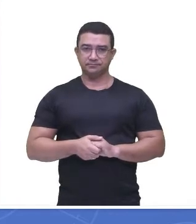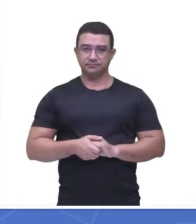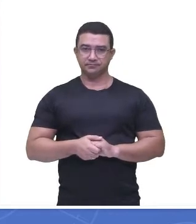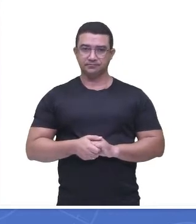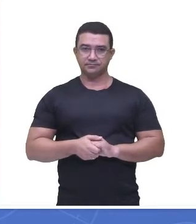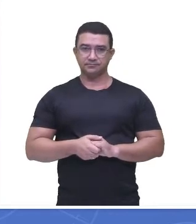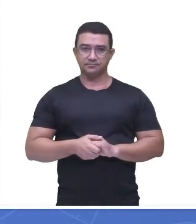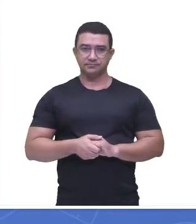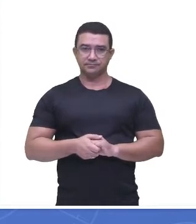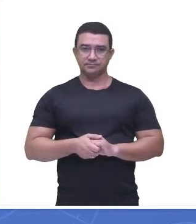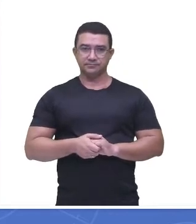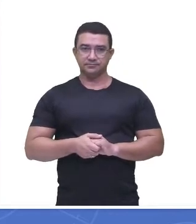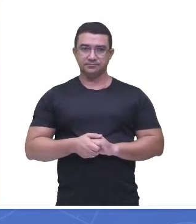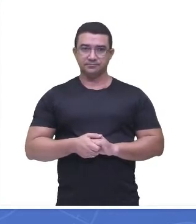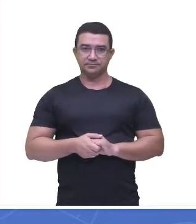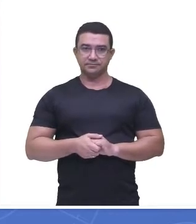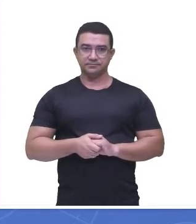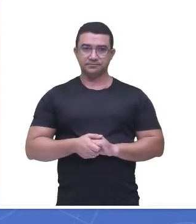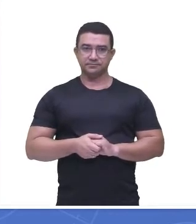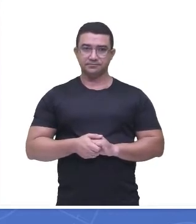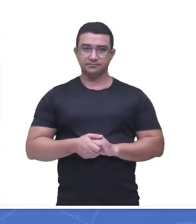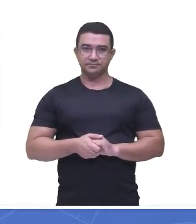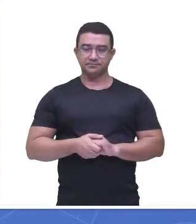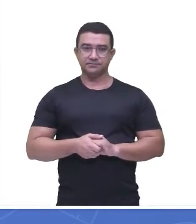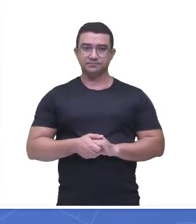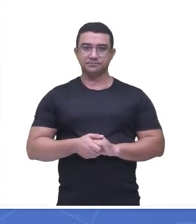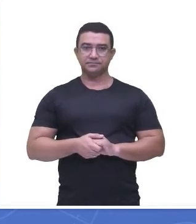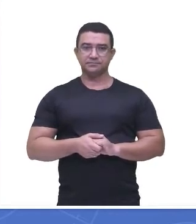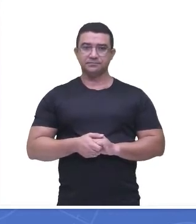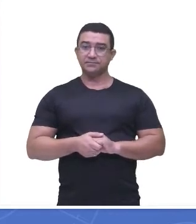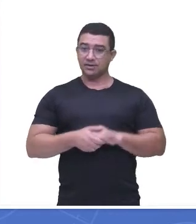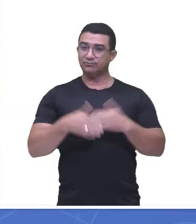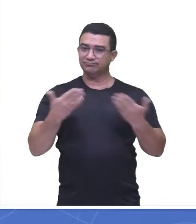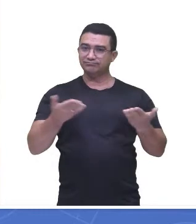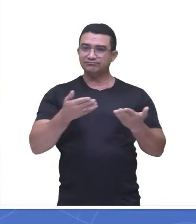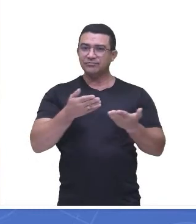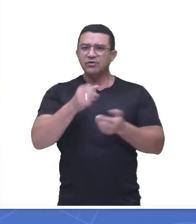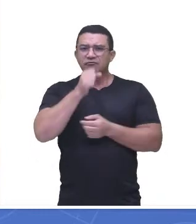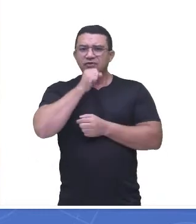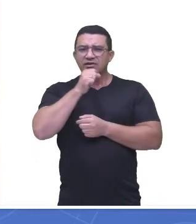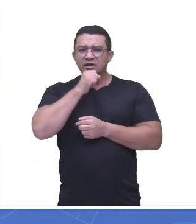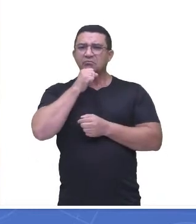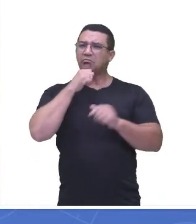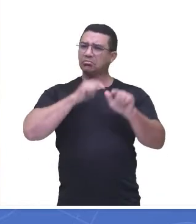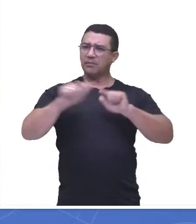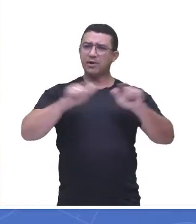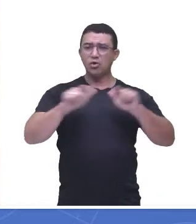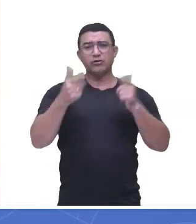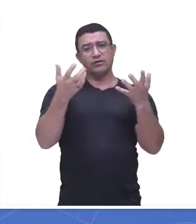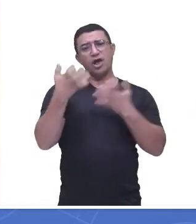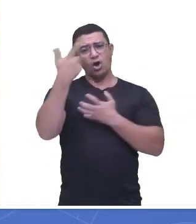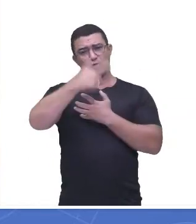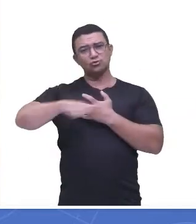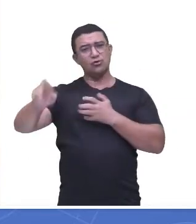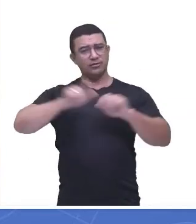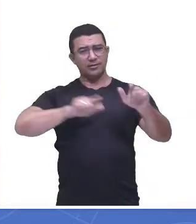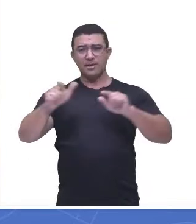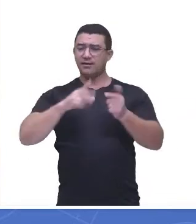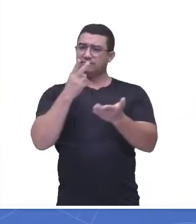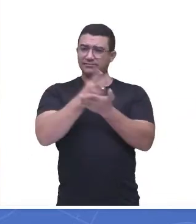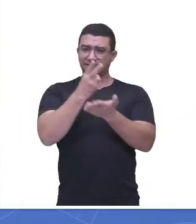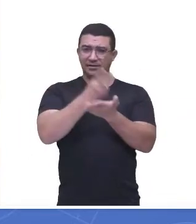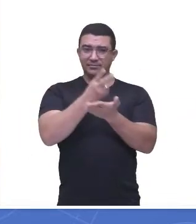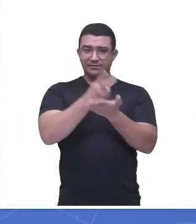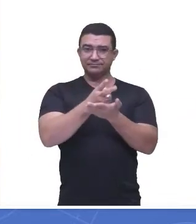sentia ganas de continuar haciéndolo. Era um senhor super trabalhador e queria continuar trabalhando cada vez